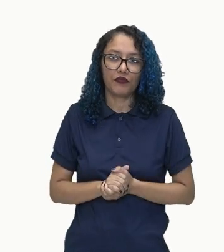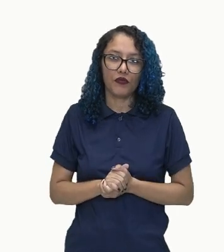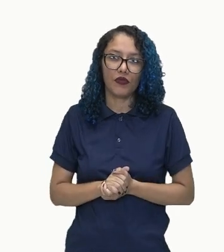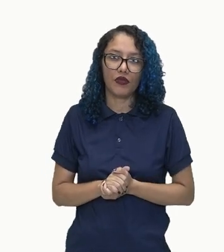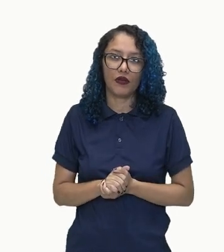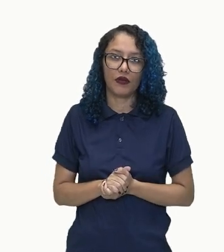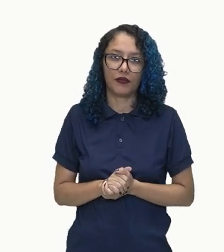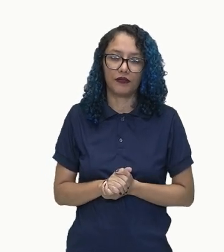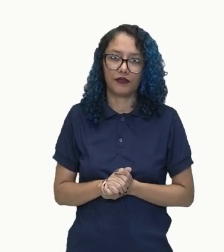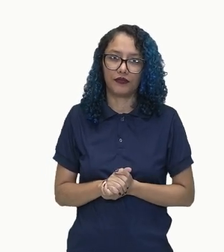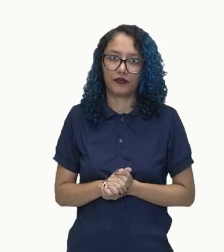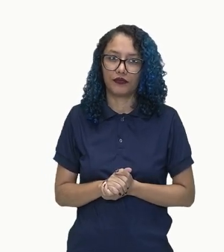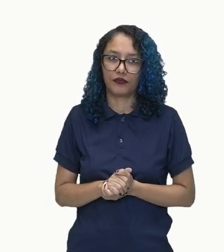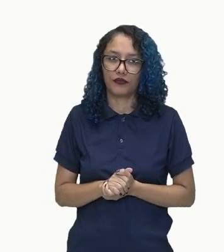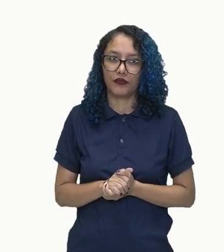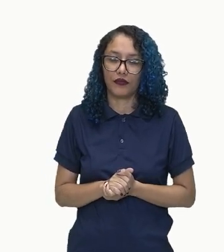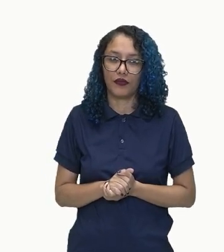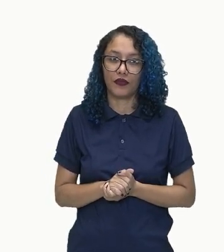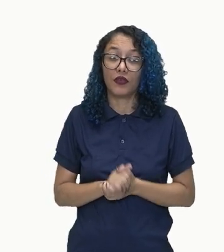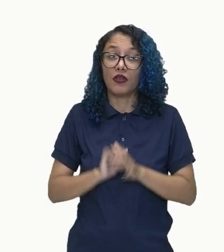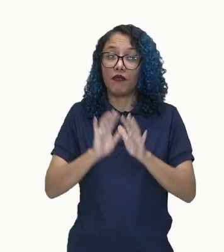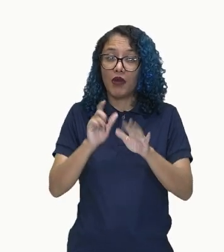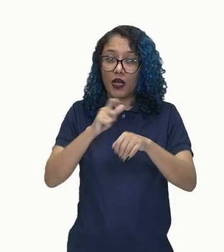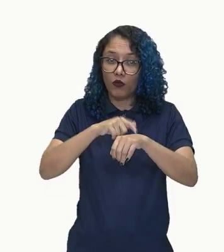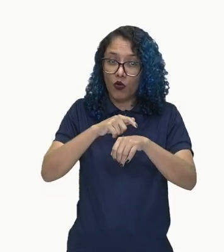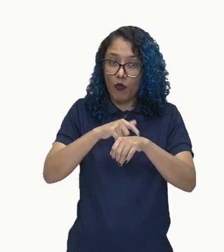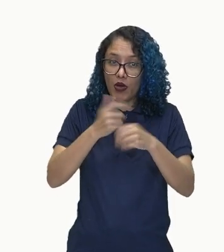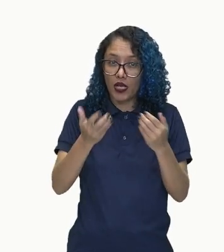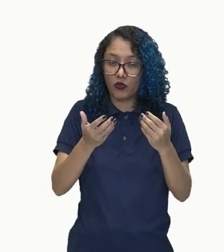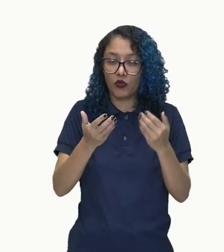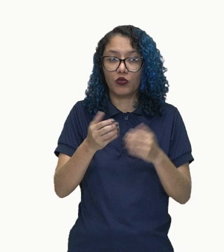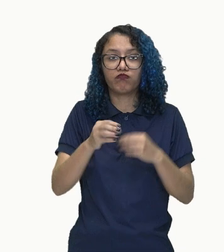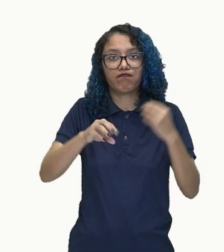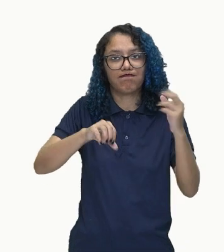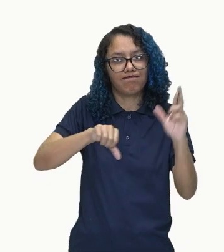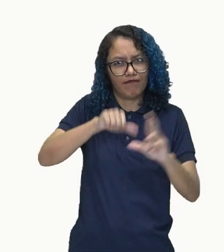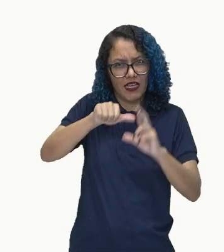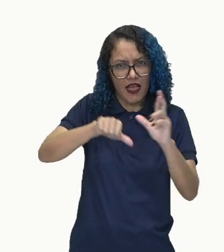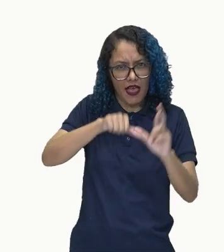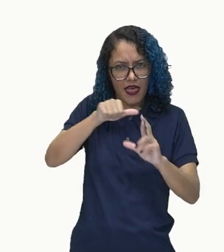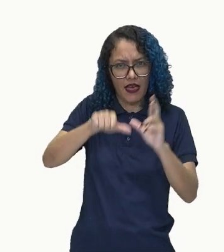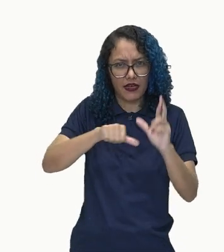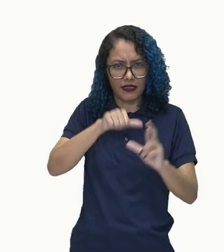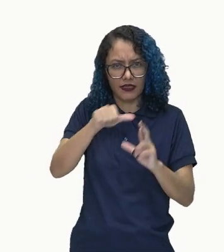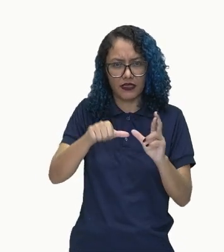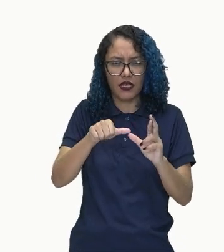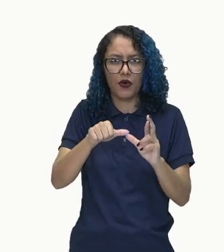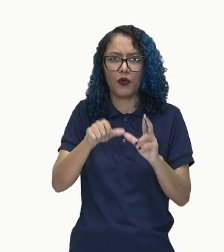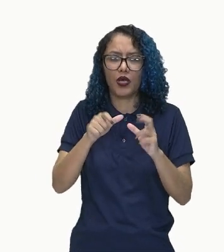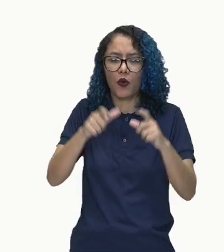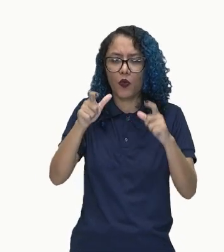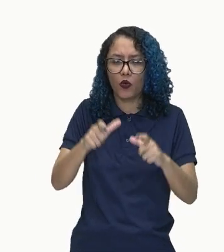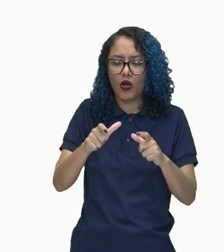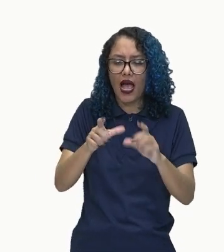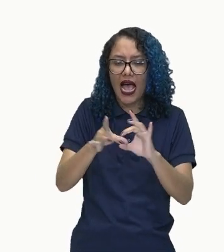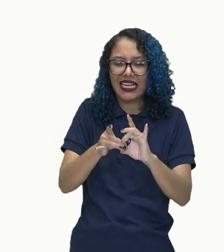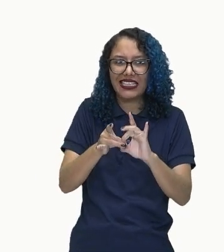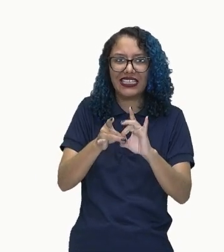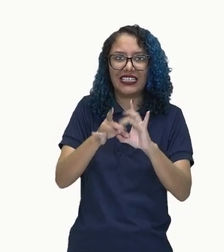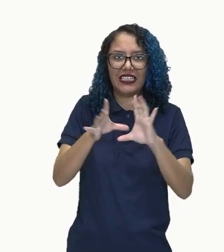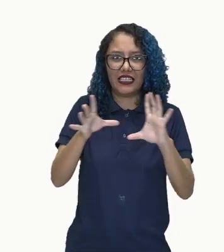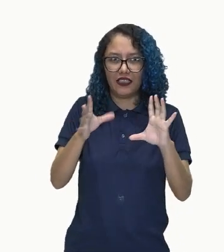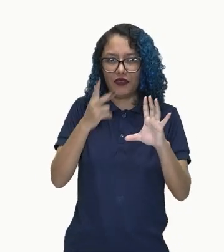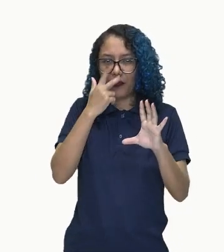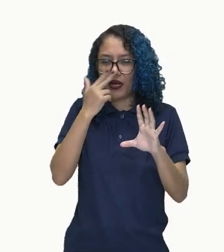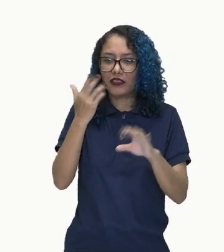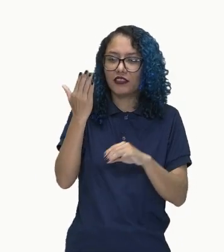Mas quando ocorreu, né, essa forma aí que ele começou a falar dessas reações, o ambiente estava muito aberto e não deu para a gente visualizar a olho